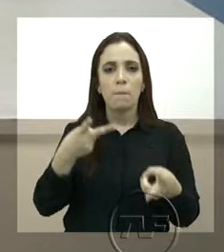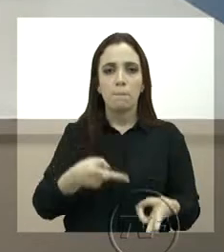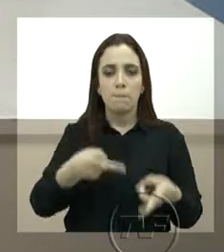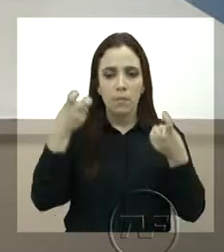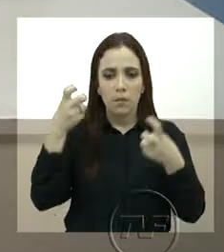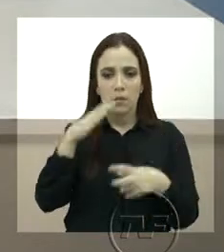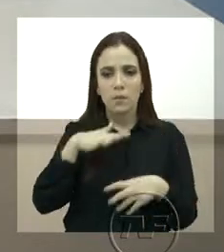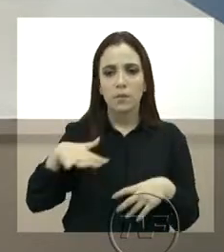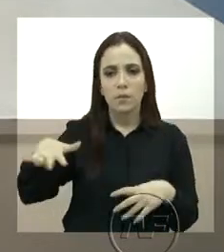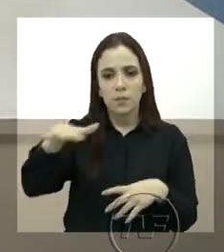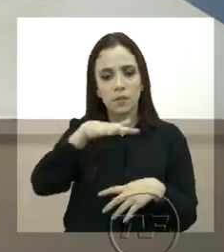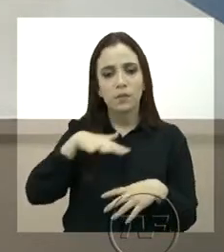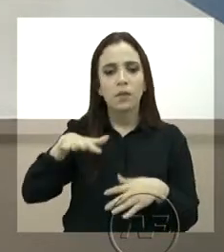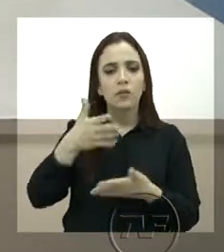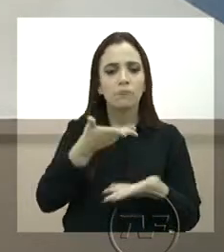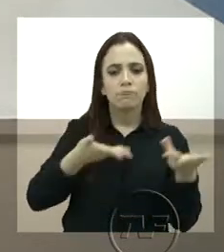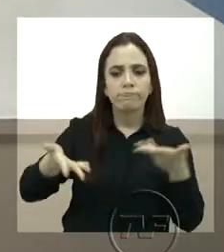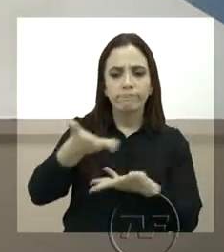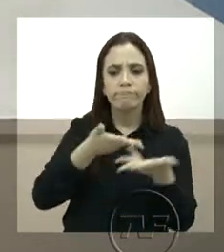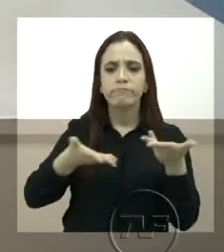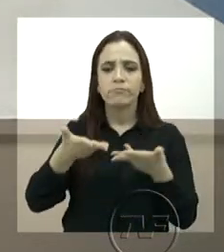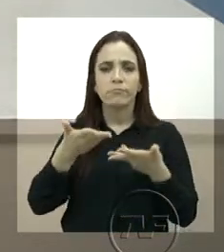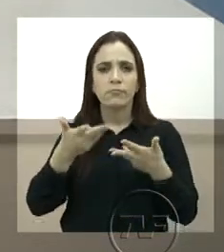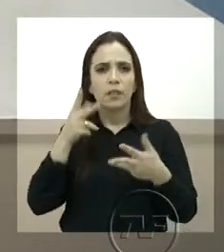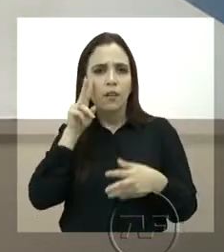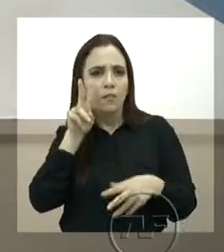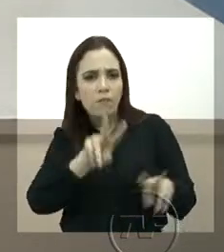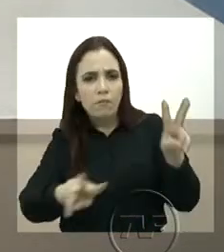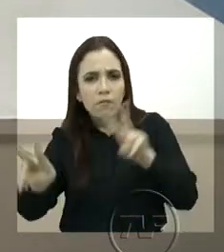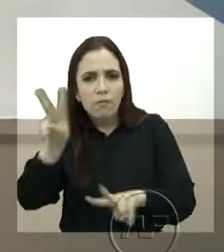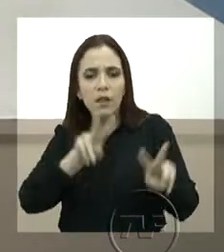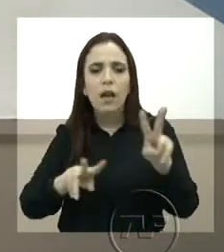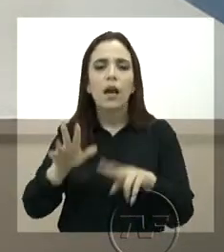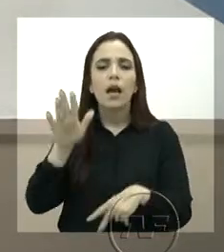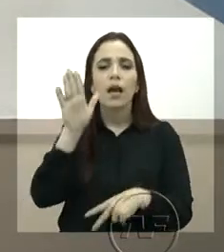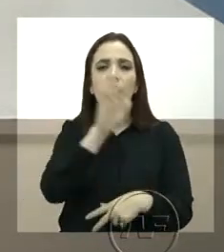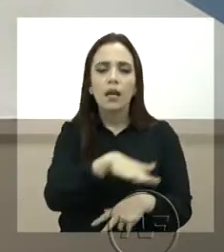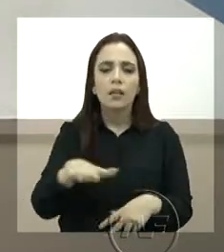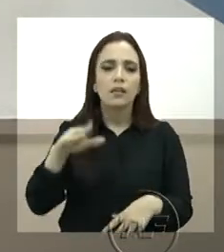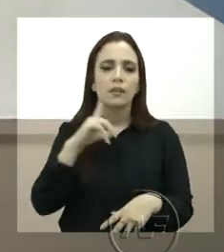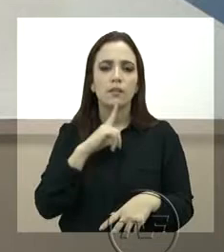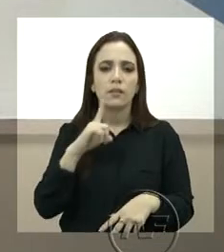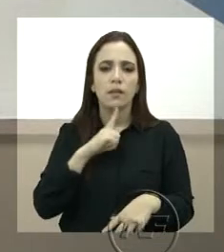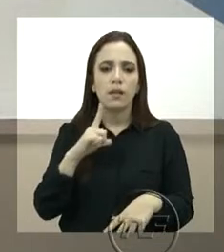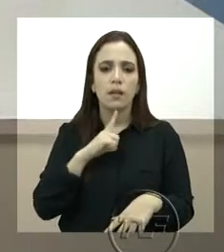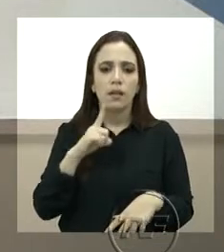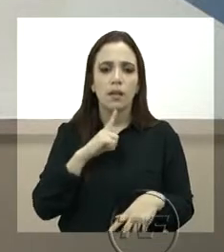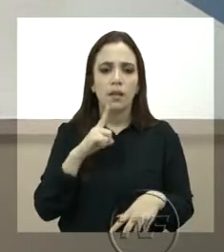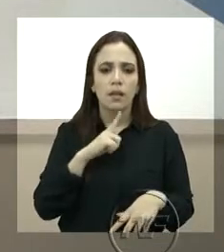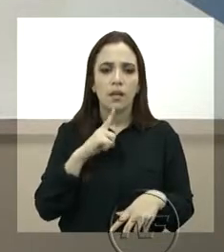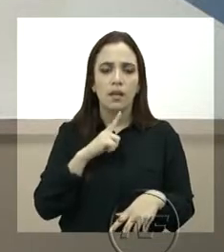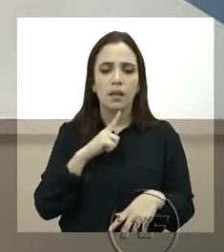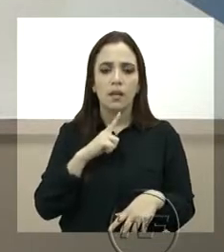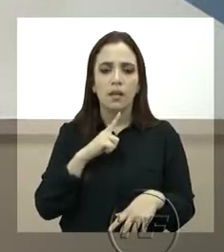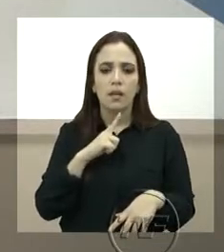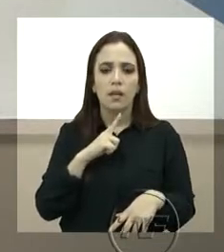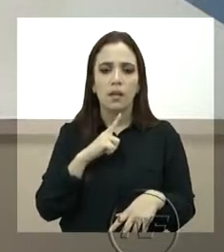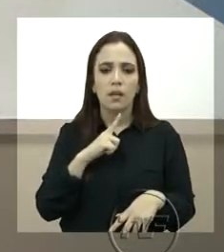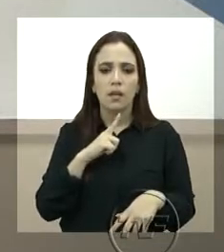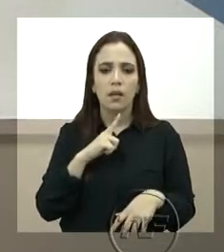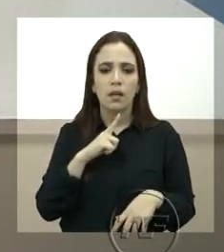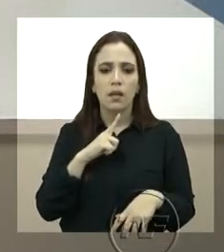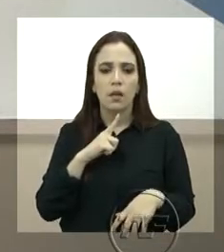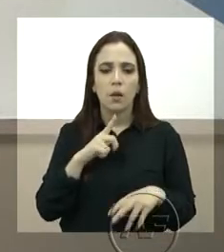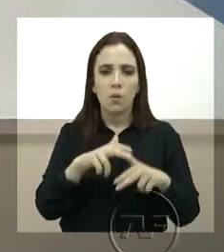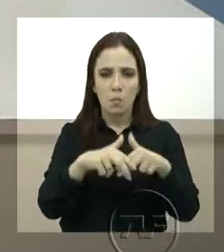a interação sensorial, né, das crianças que têm algum transtorno, alguma